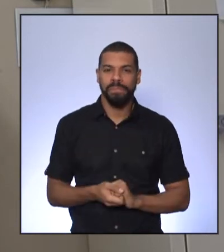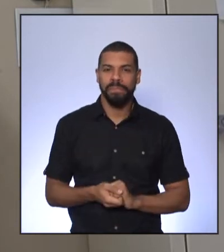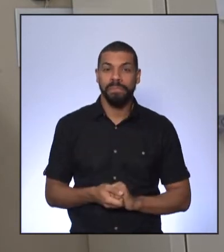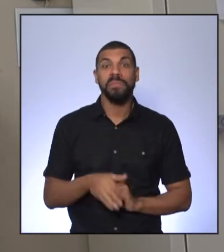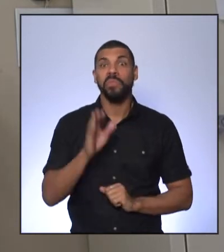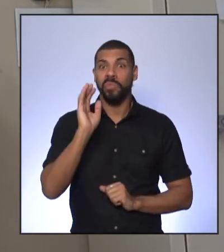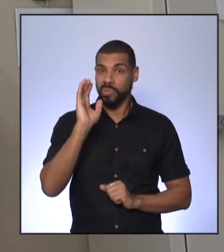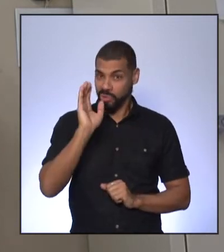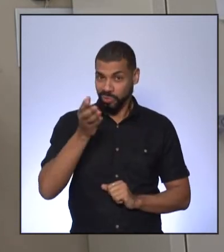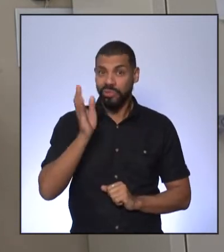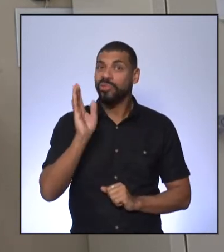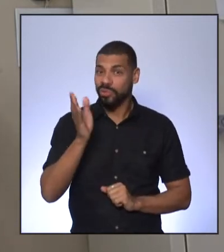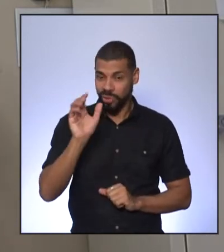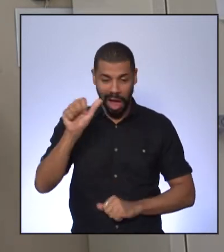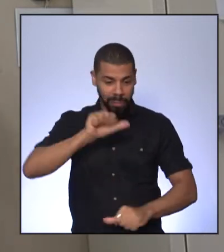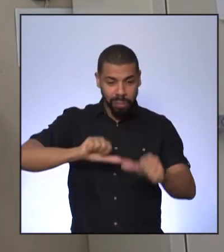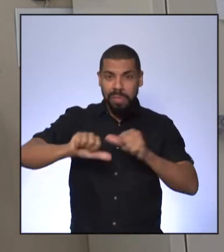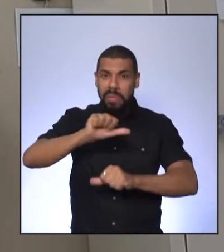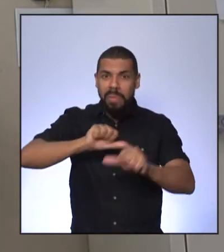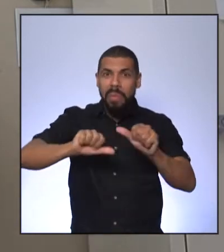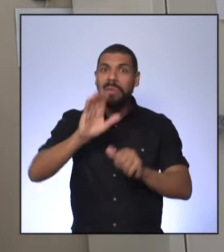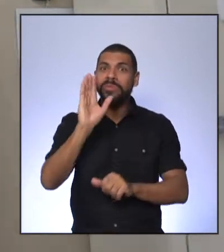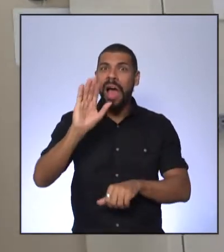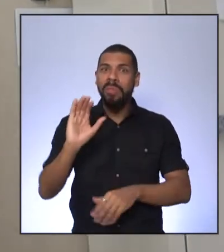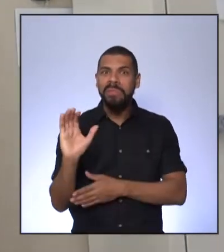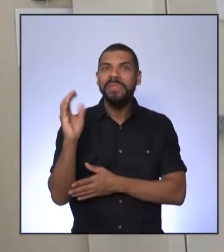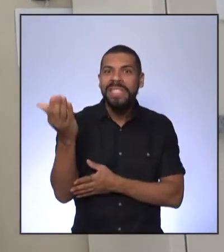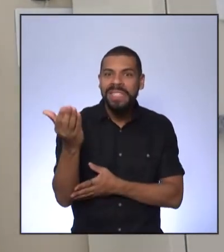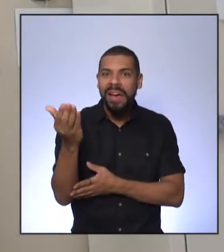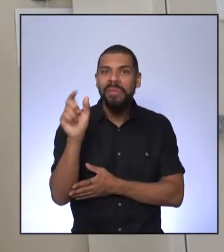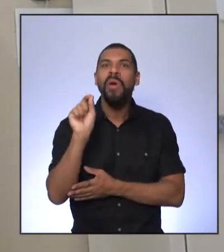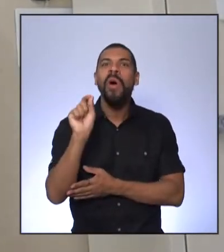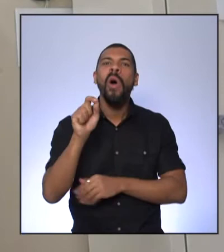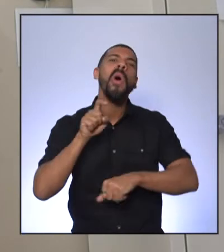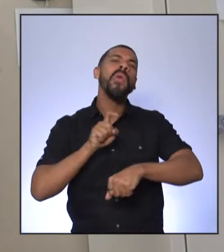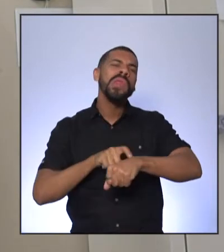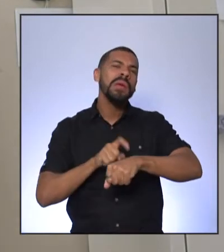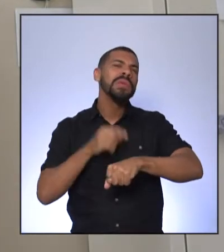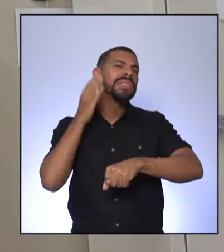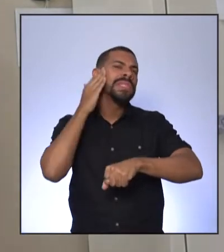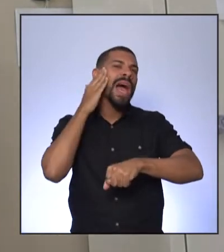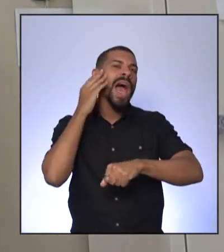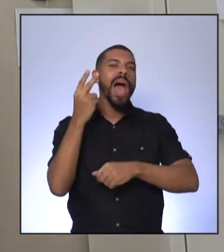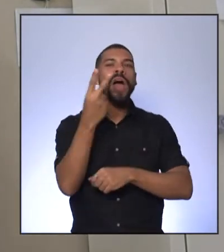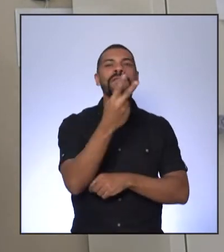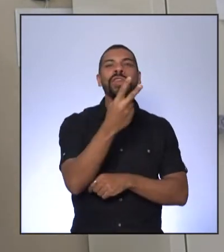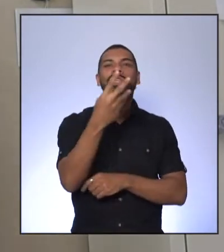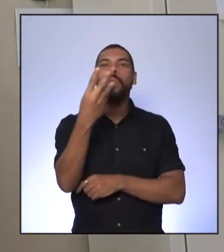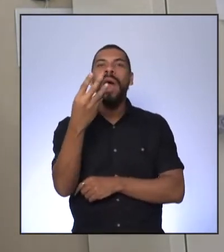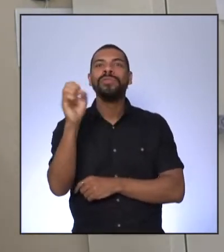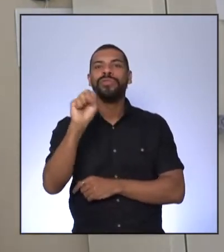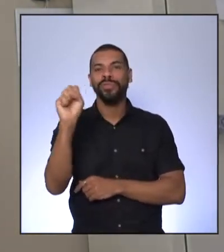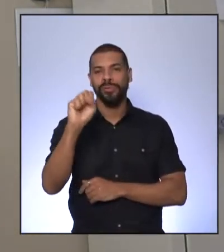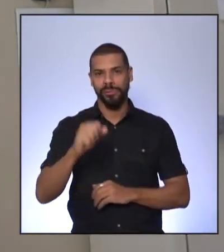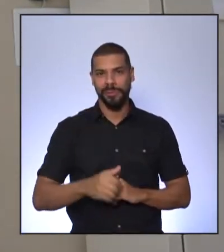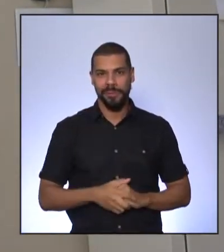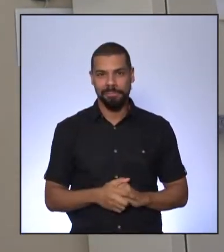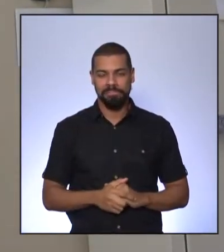essa transformação já aconteceu. O tempo que essa transformação levou foi de 24 segundos.